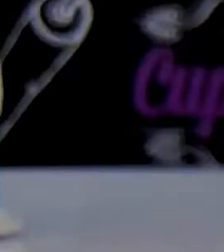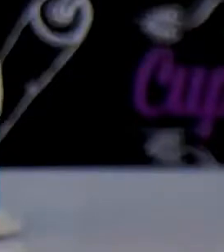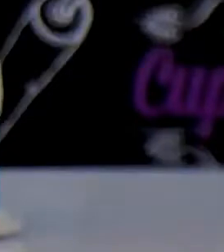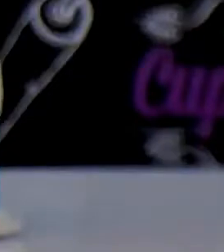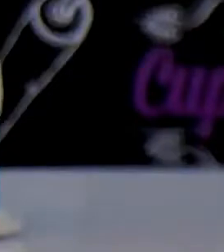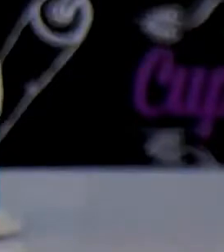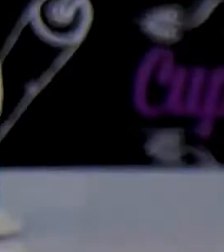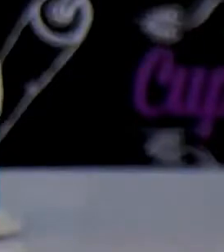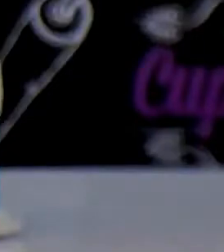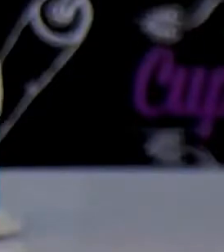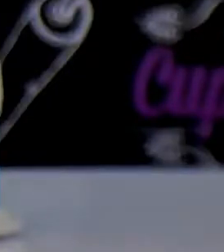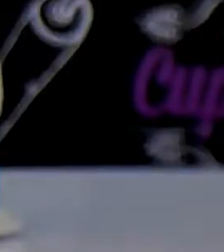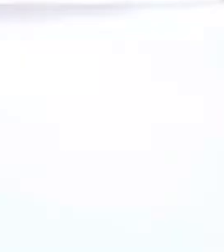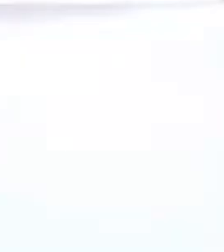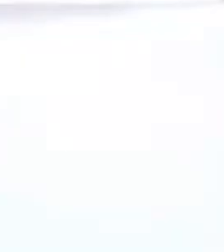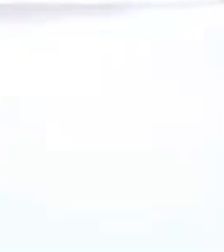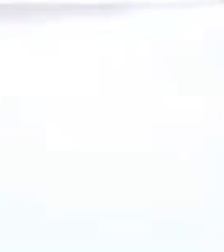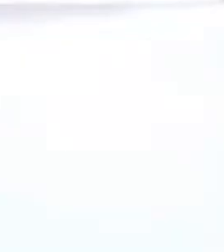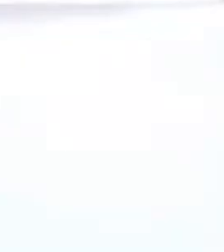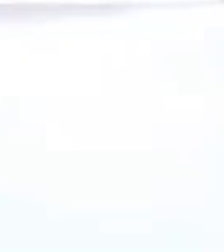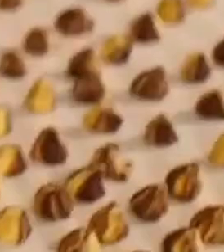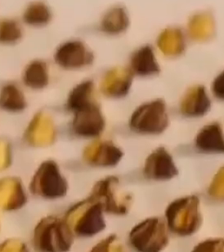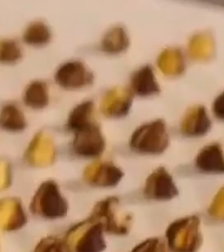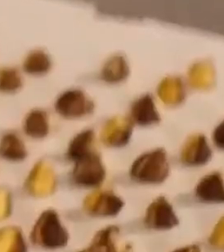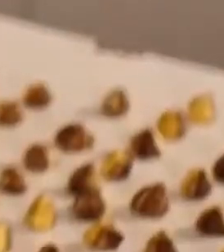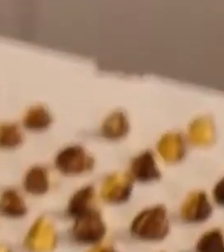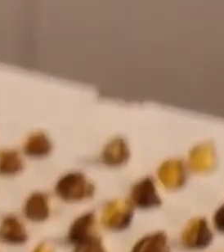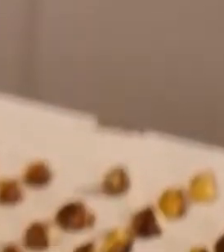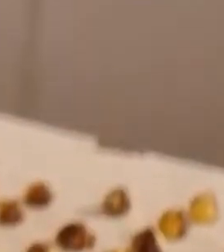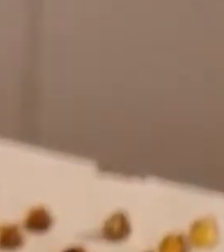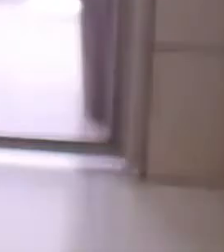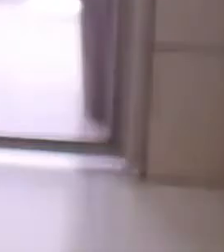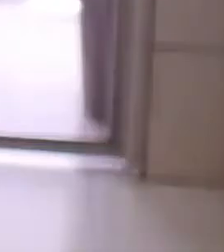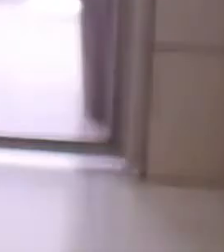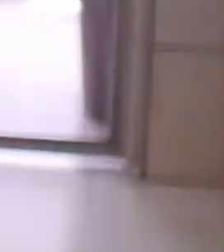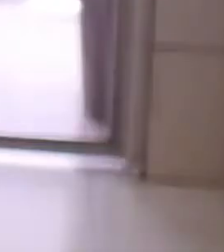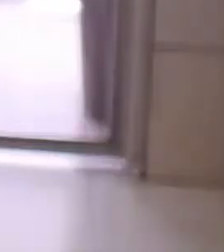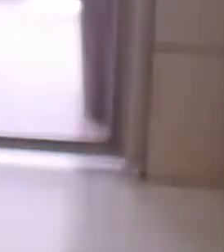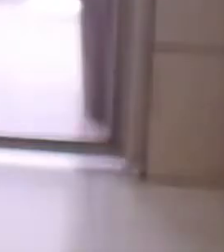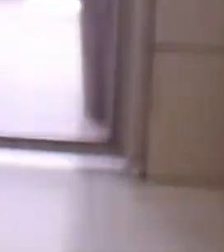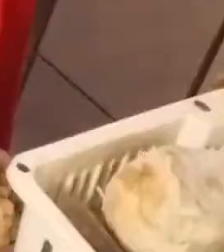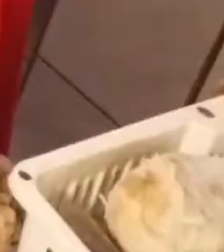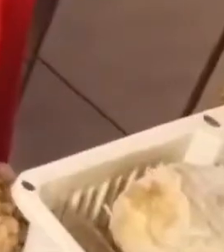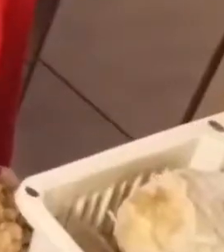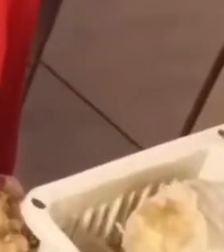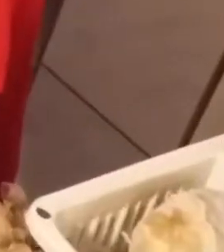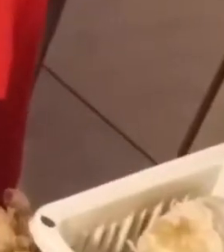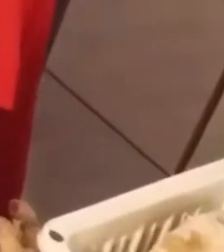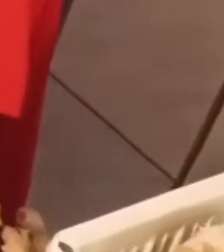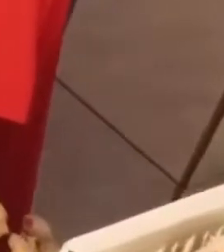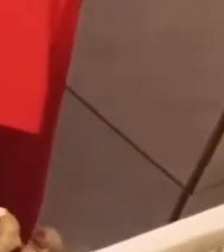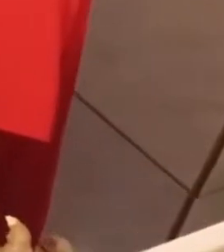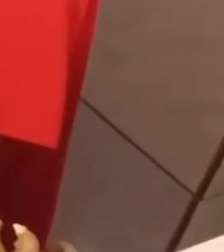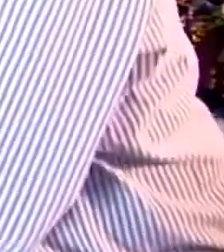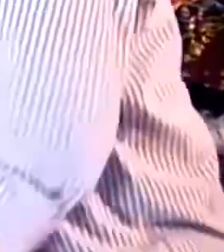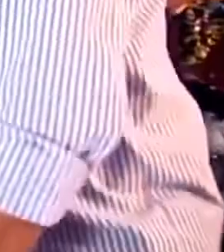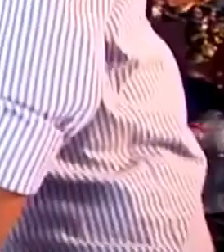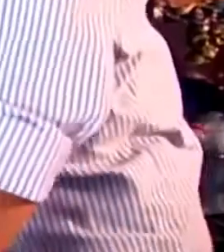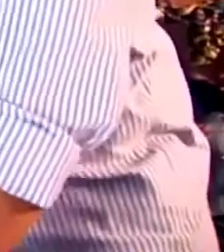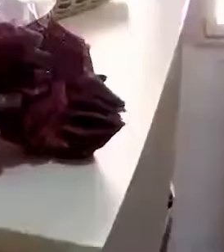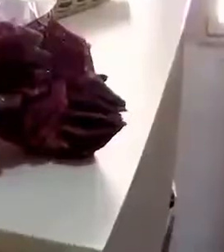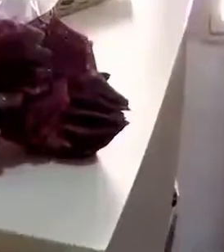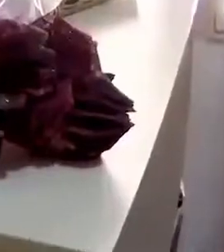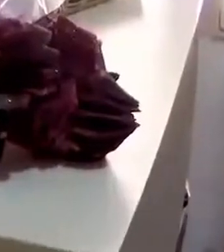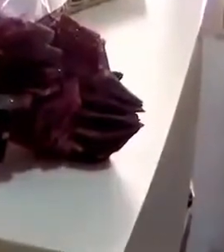que faz bolos vistosos. E olha o futuro melhor nascendo das mãos da Dona Edilane, do seu Adelso e